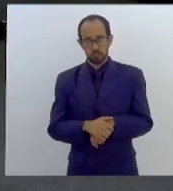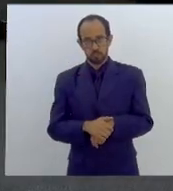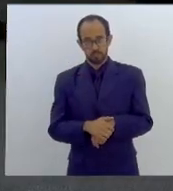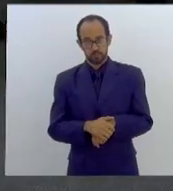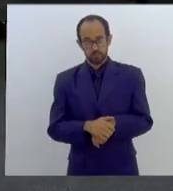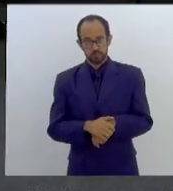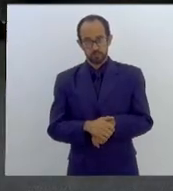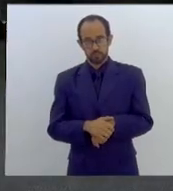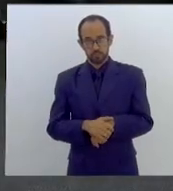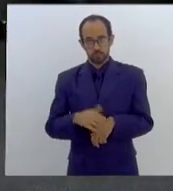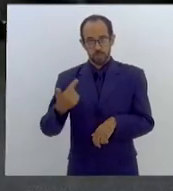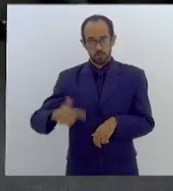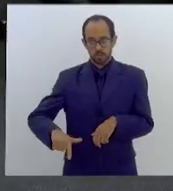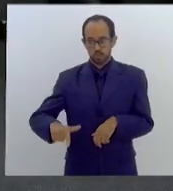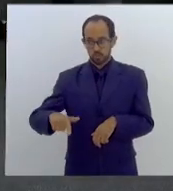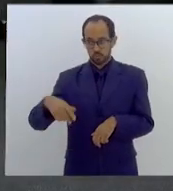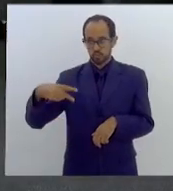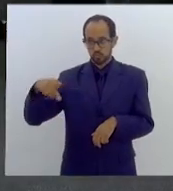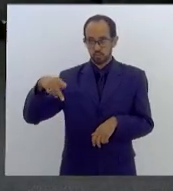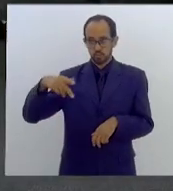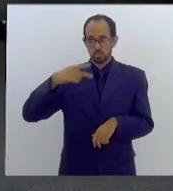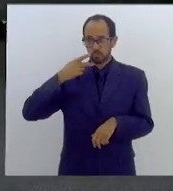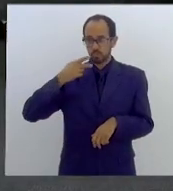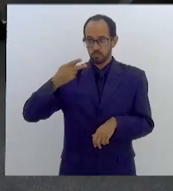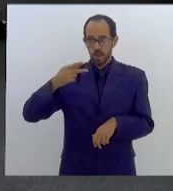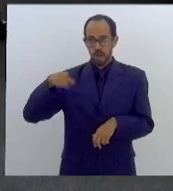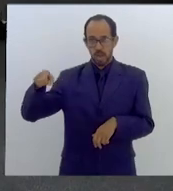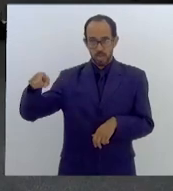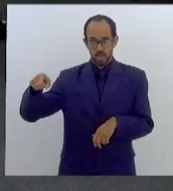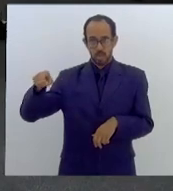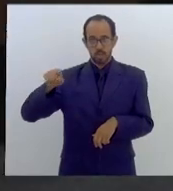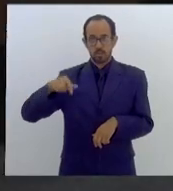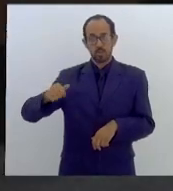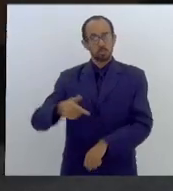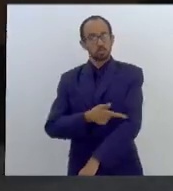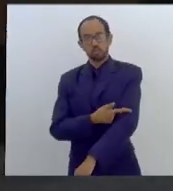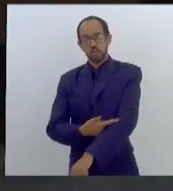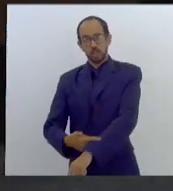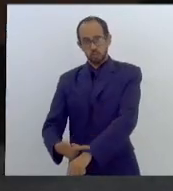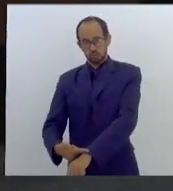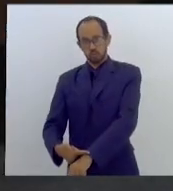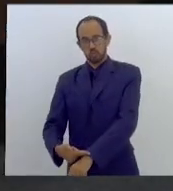palavras, foi absolutamente generoso.